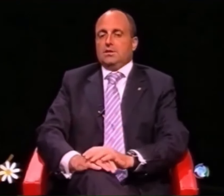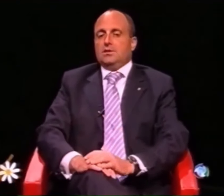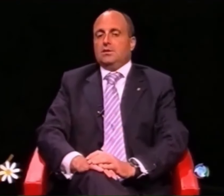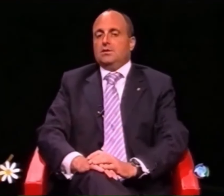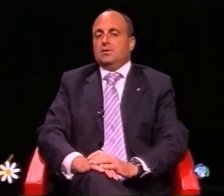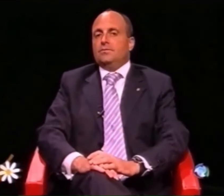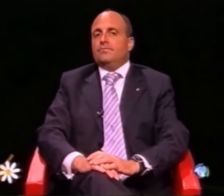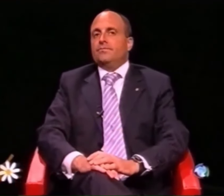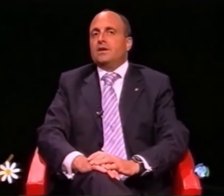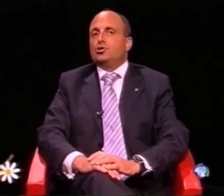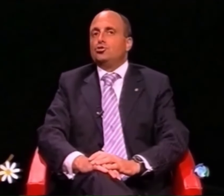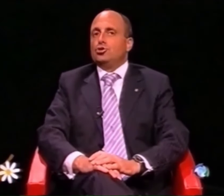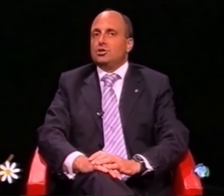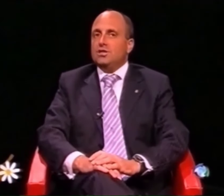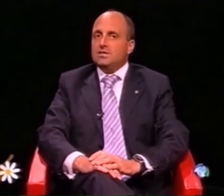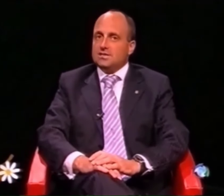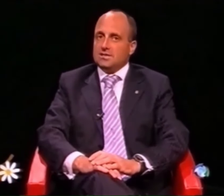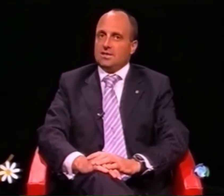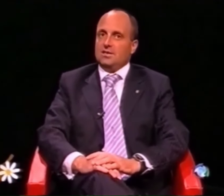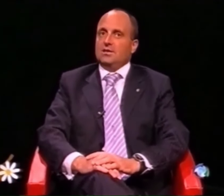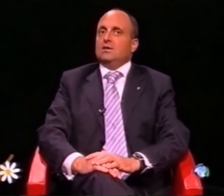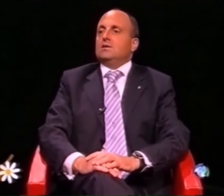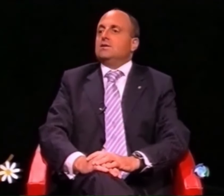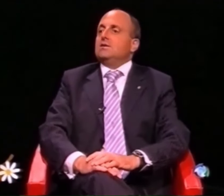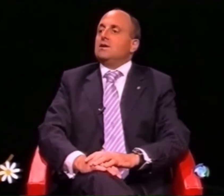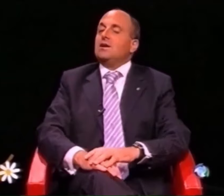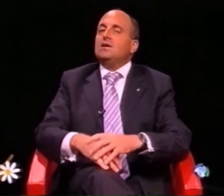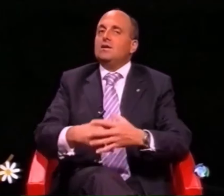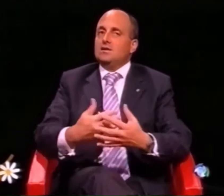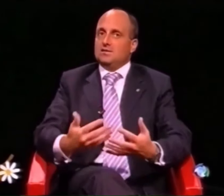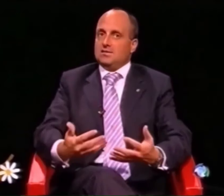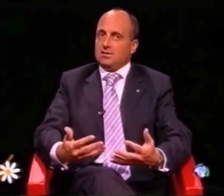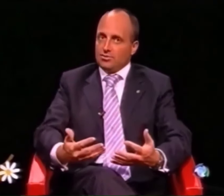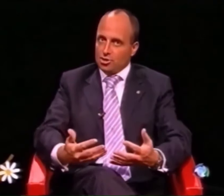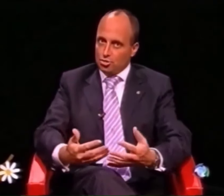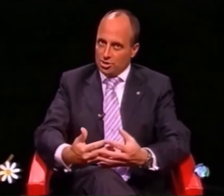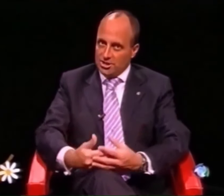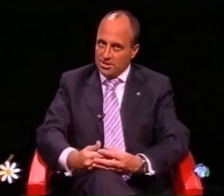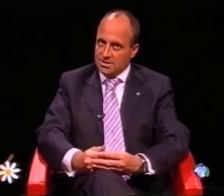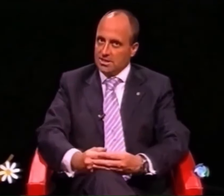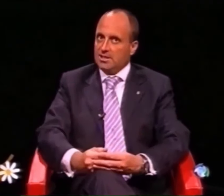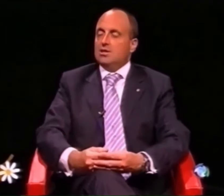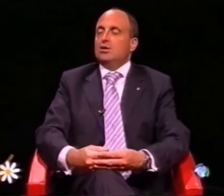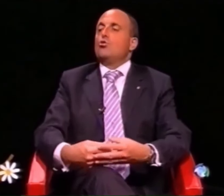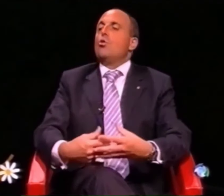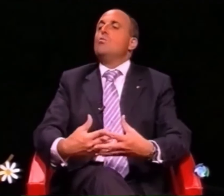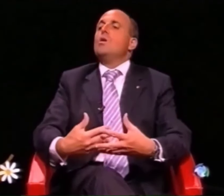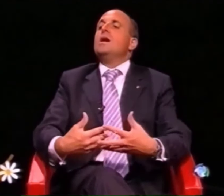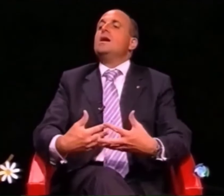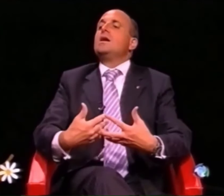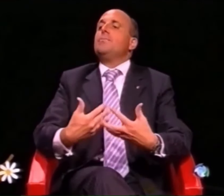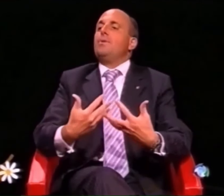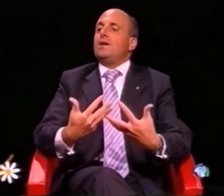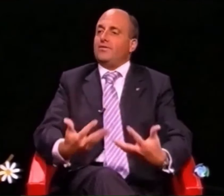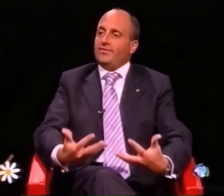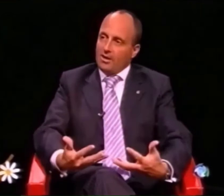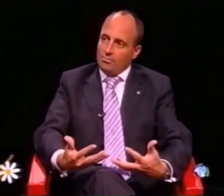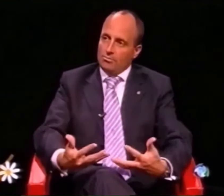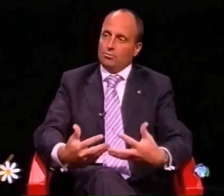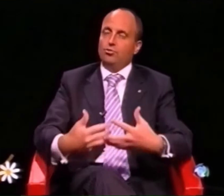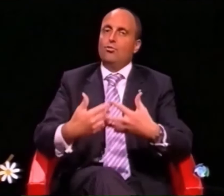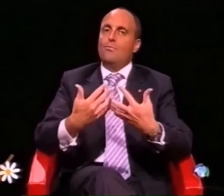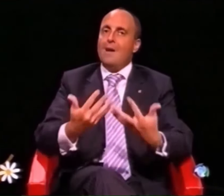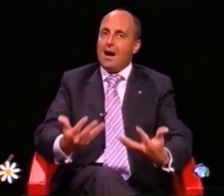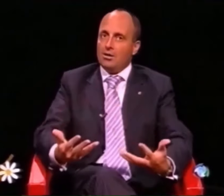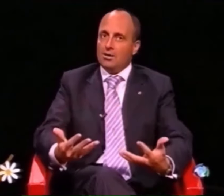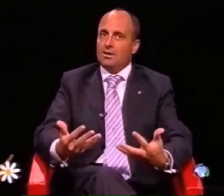na boca imediatamente um jardineiro interveio e chamou a guarda nacional republicana o Ministério Público acusou O Homem pretendendo levá-lo a